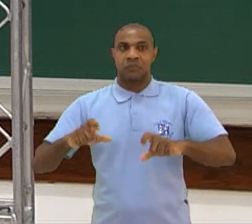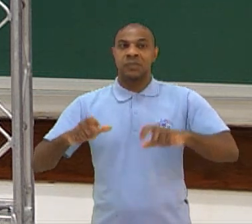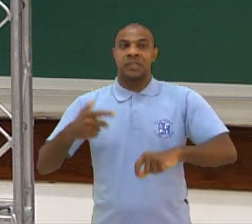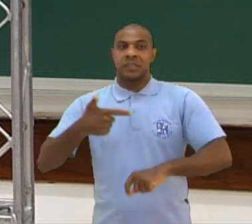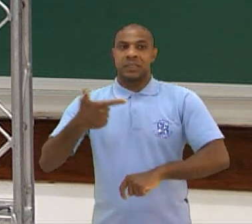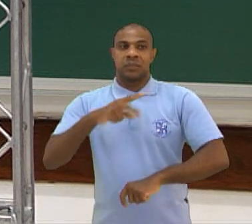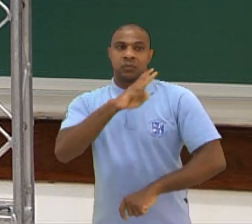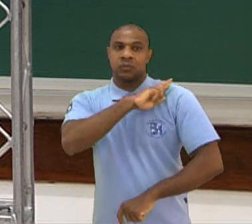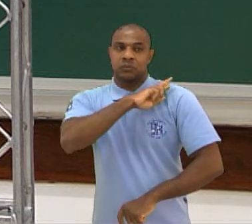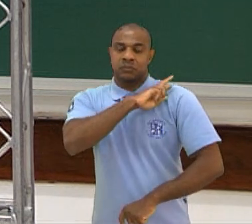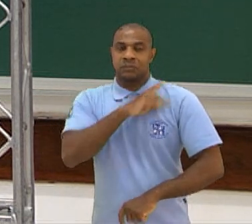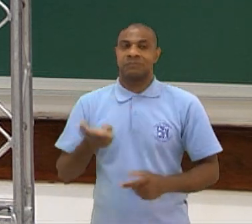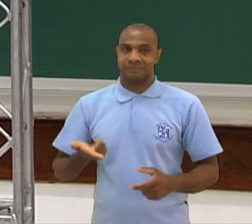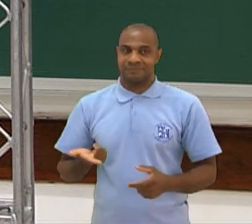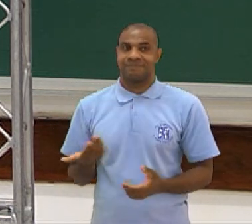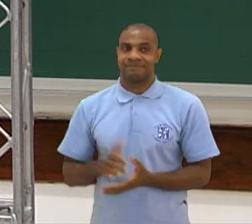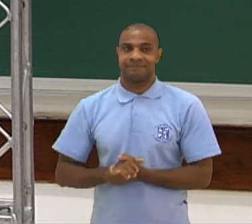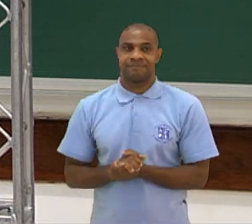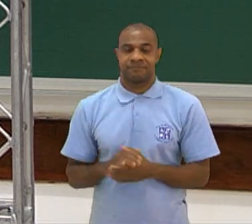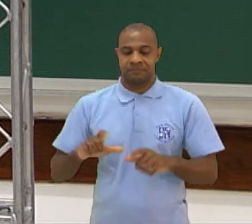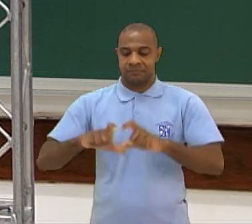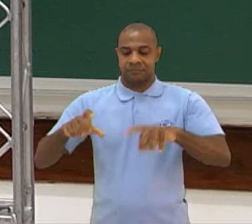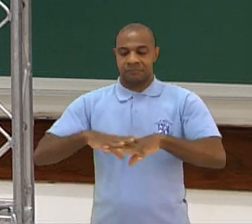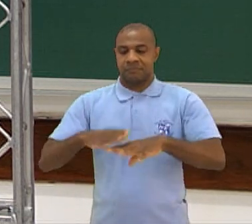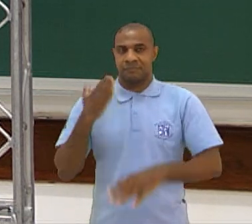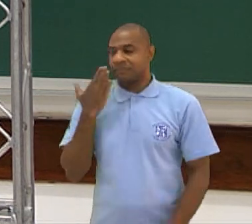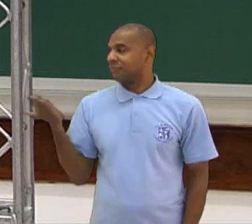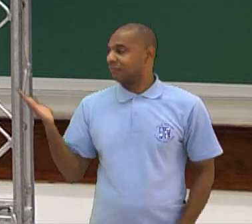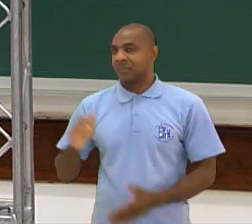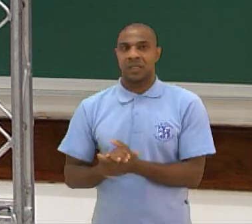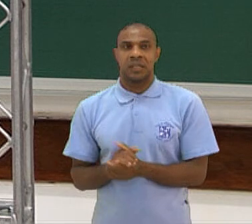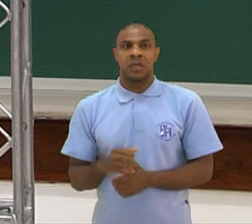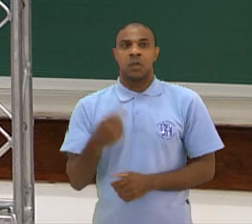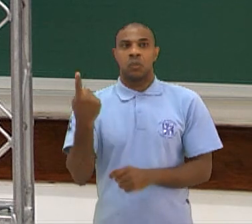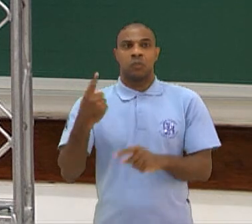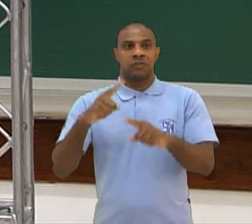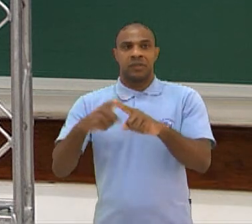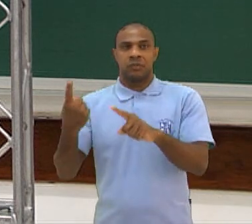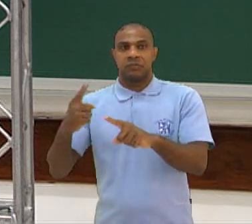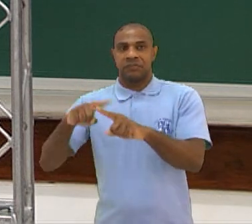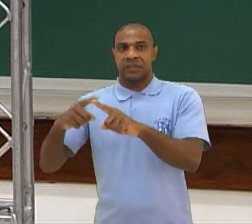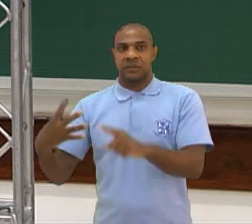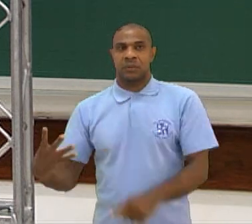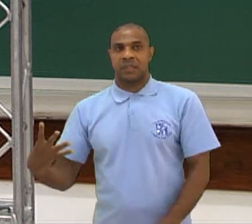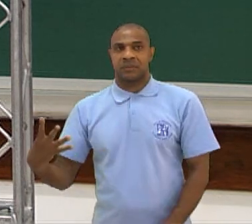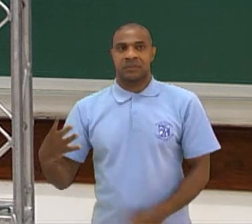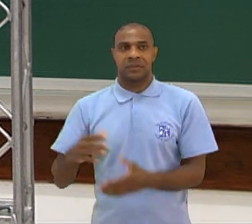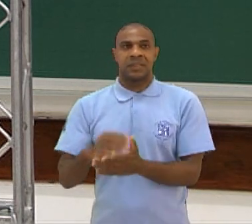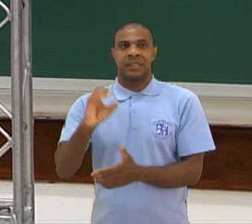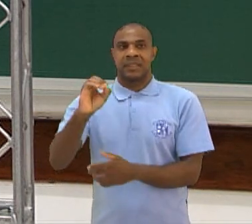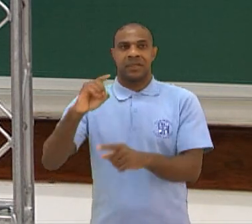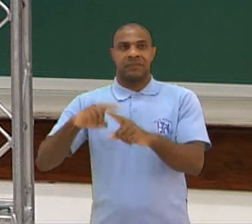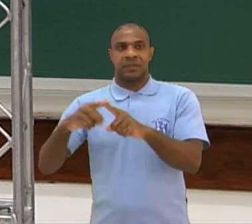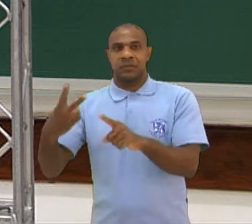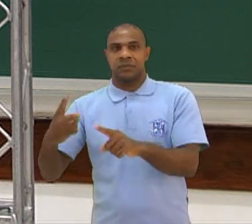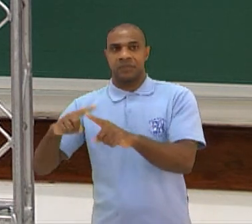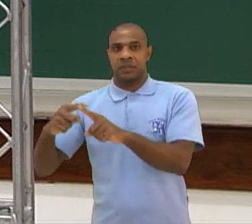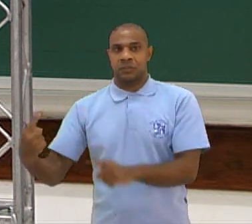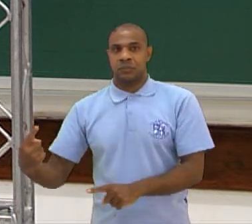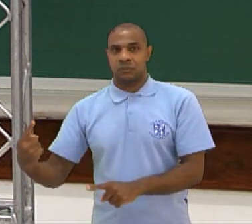incompleta. É a matriz que contém os coeficientes das incógnitas. Então, A, 2 e 4, mais